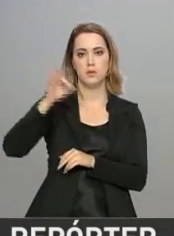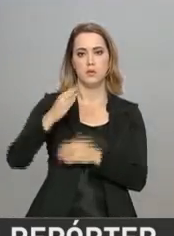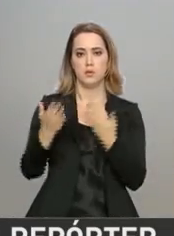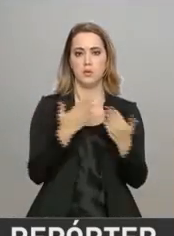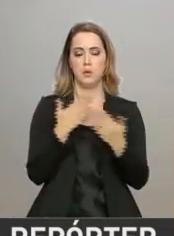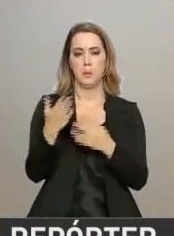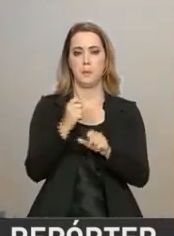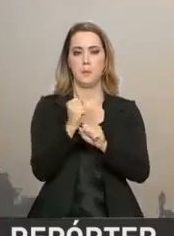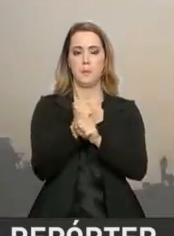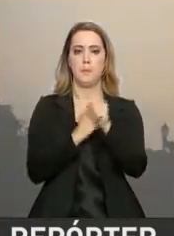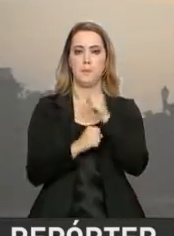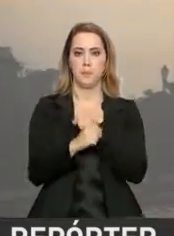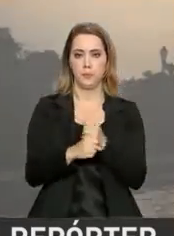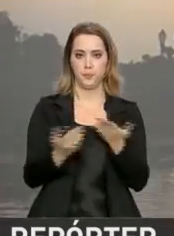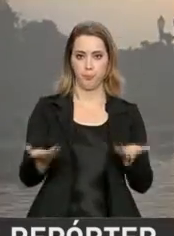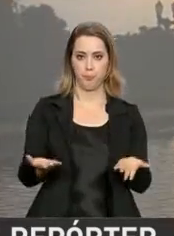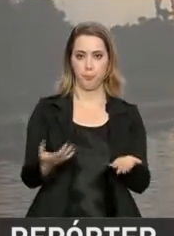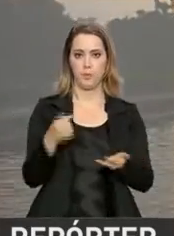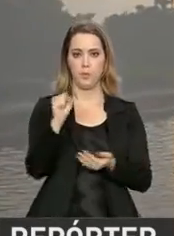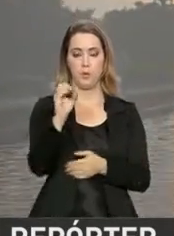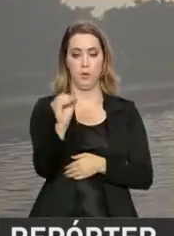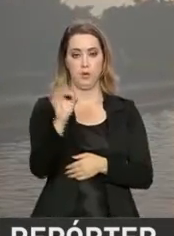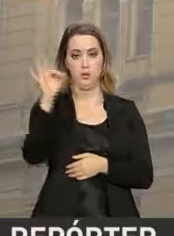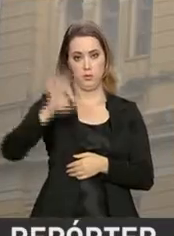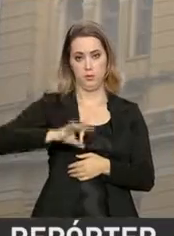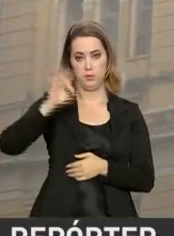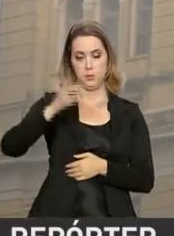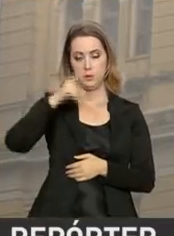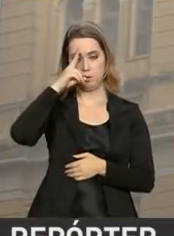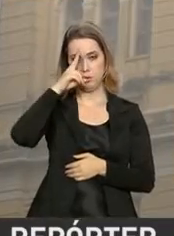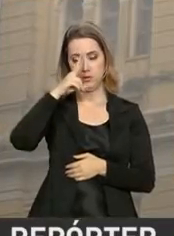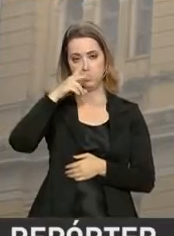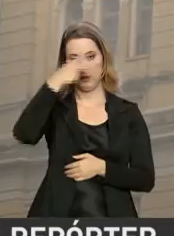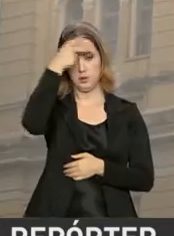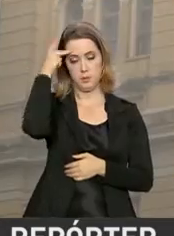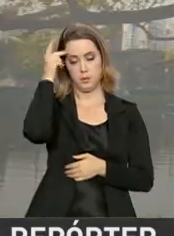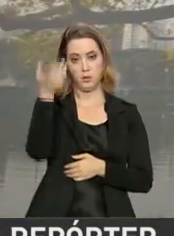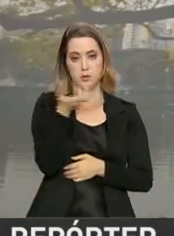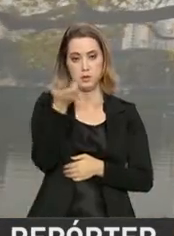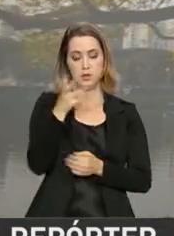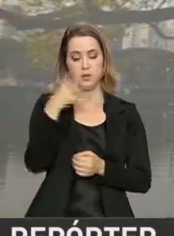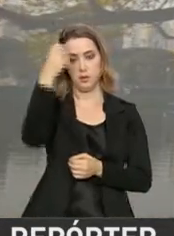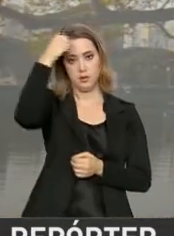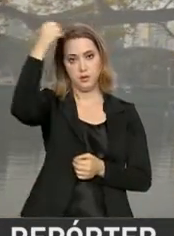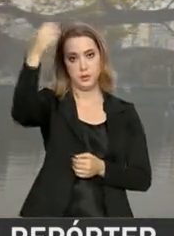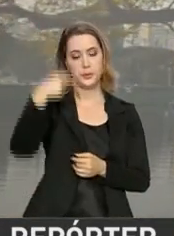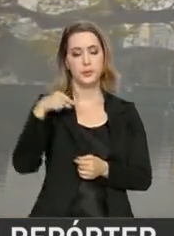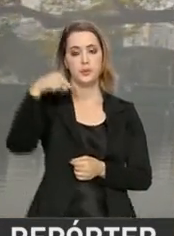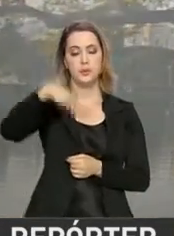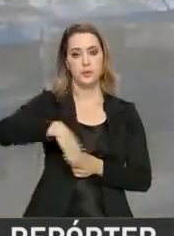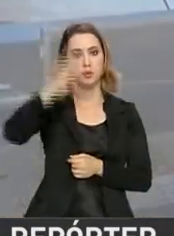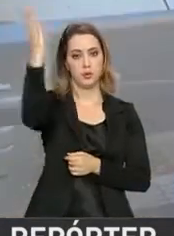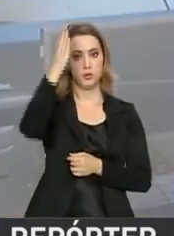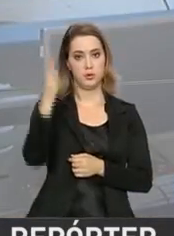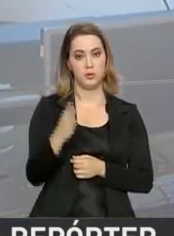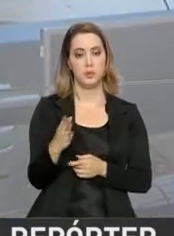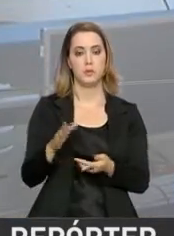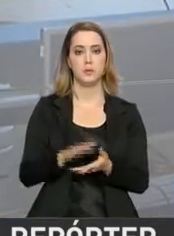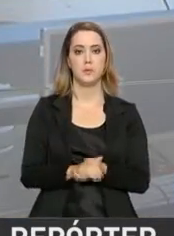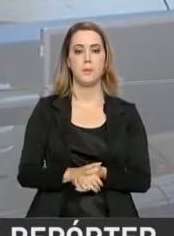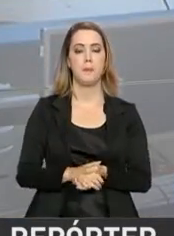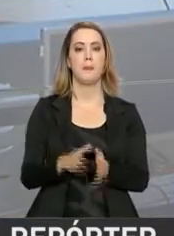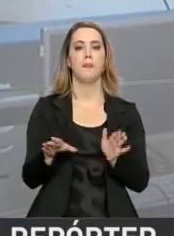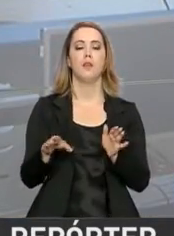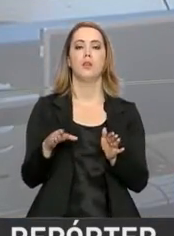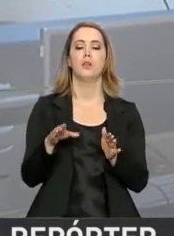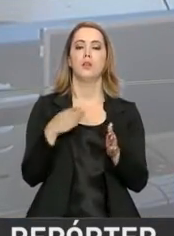mesmo mês em 2015. Para 80% dos futuros viajantes, a ideia é ir para os destinos nacionais. O estudo